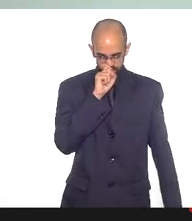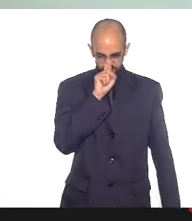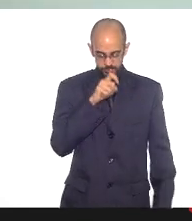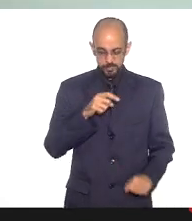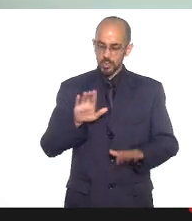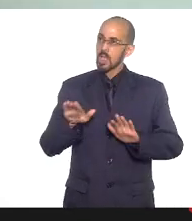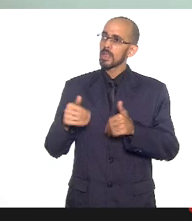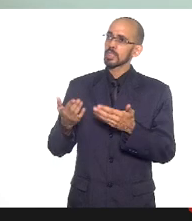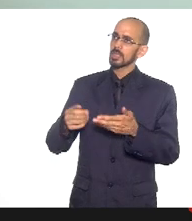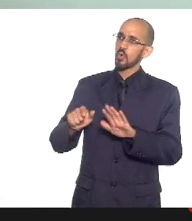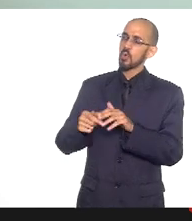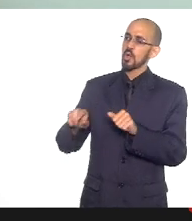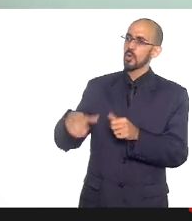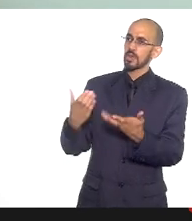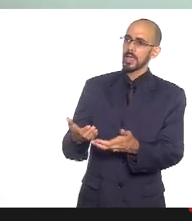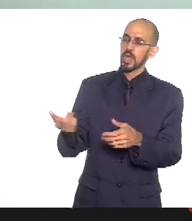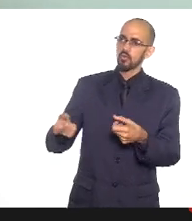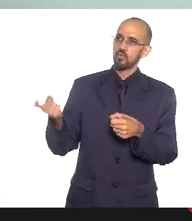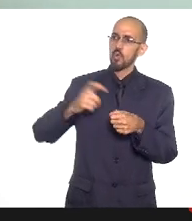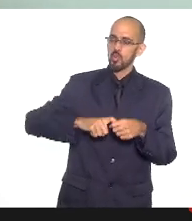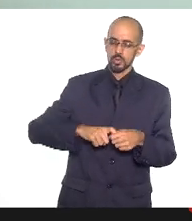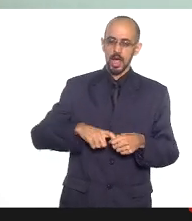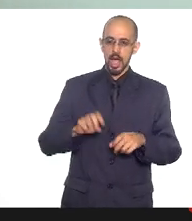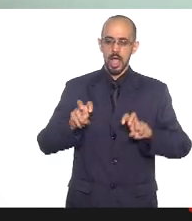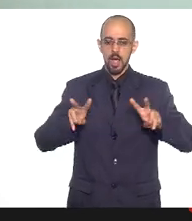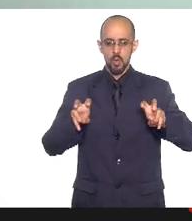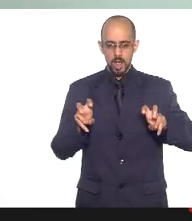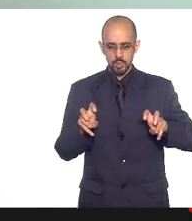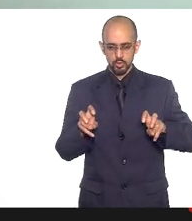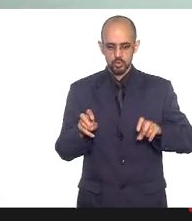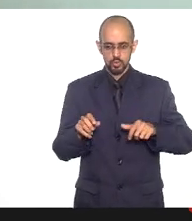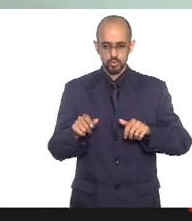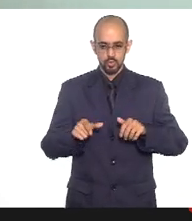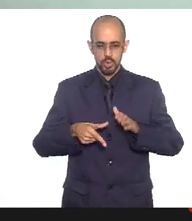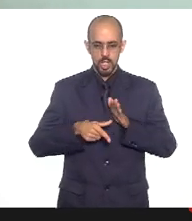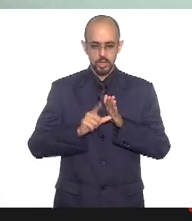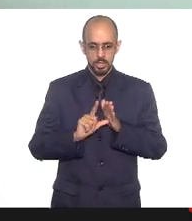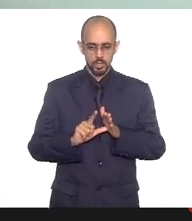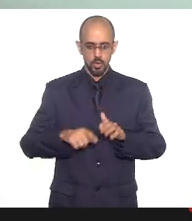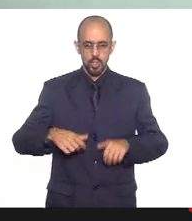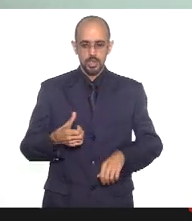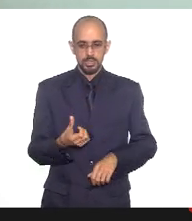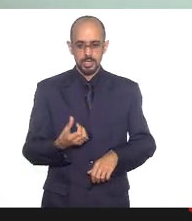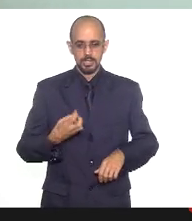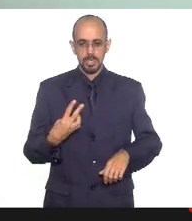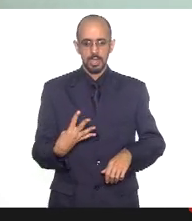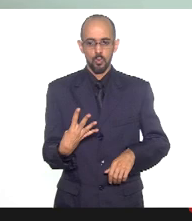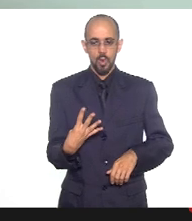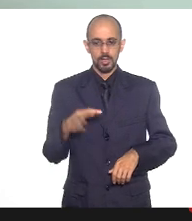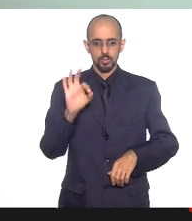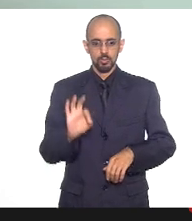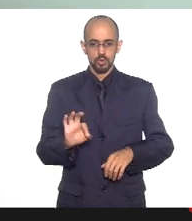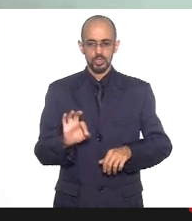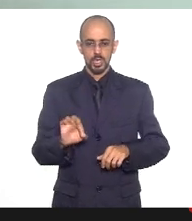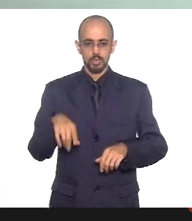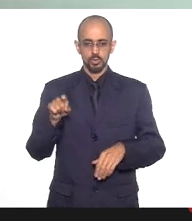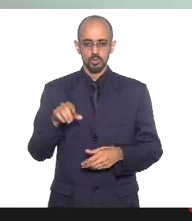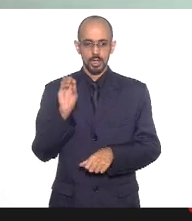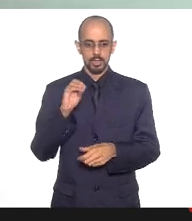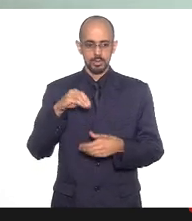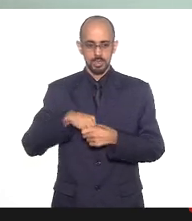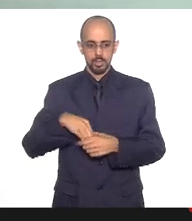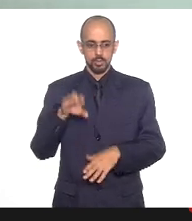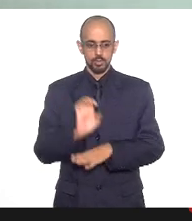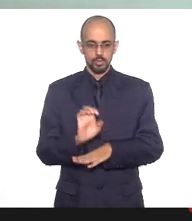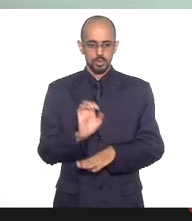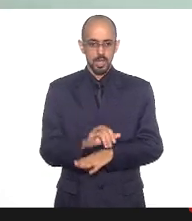perguntou, deputado, anteriormente, com relação à produção. Então, 64% da nossa produção ela está no estado do Rio de Janeiro, ou seja, a